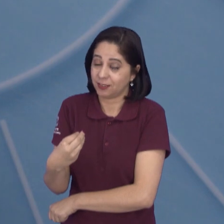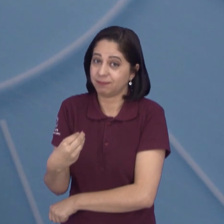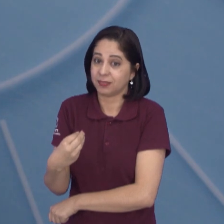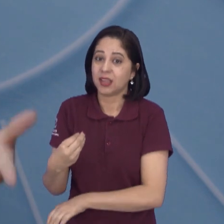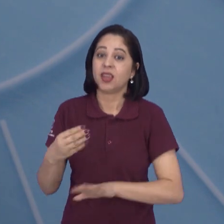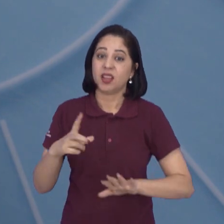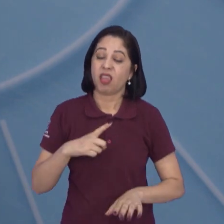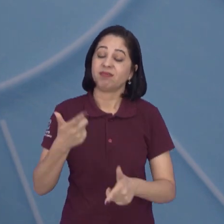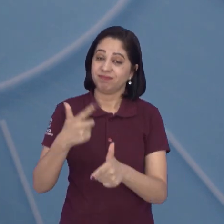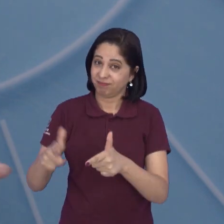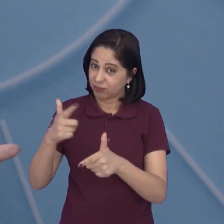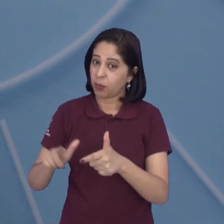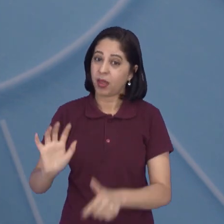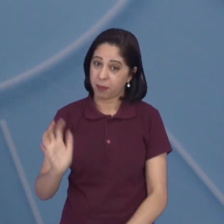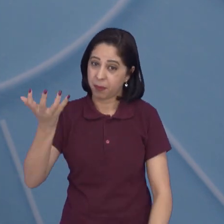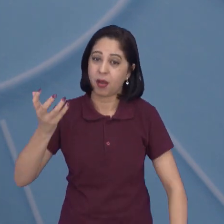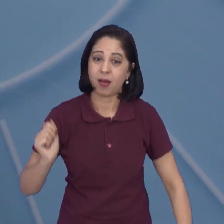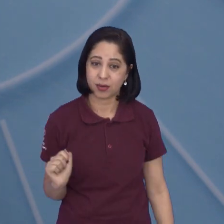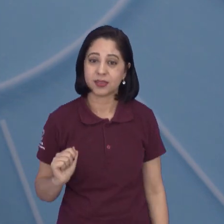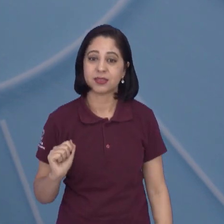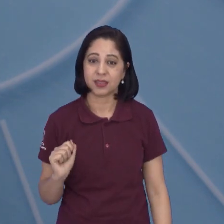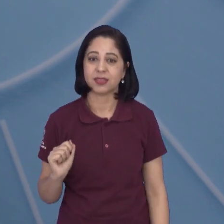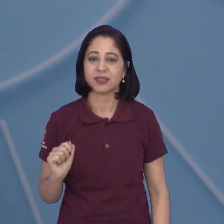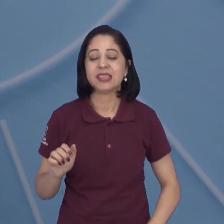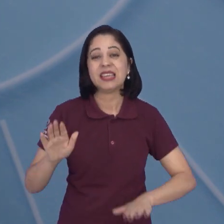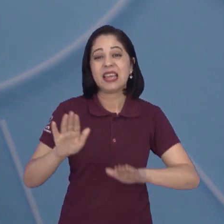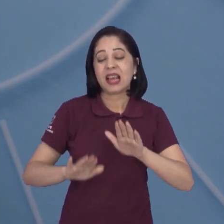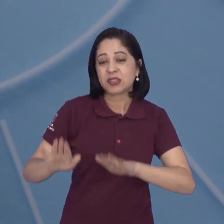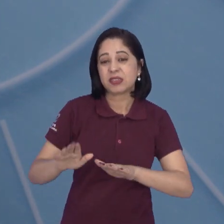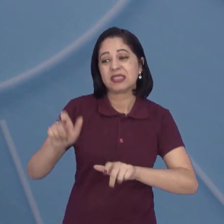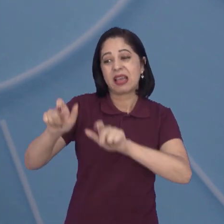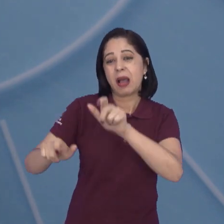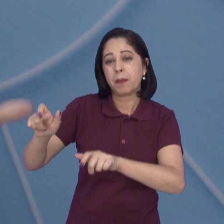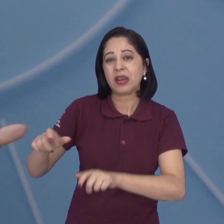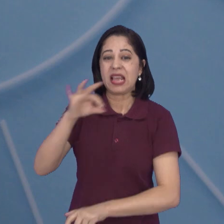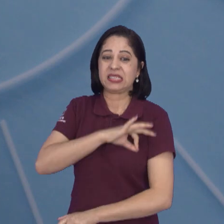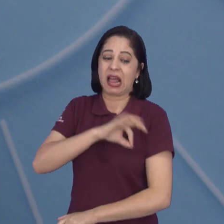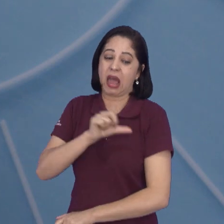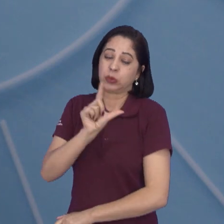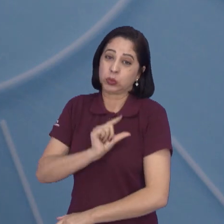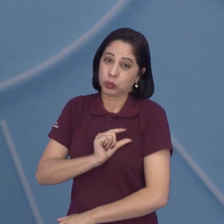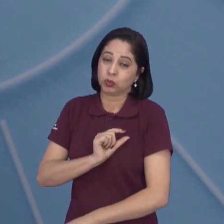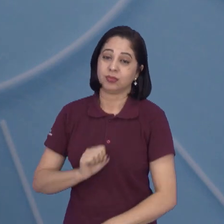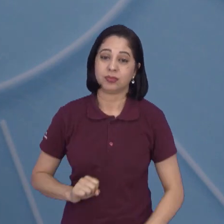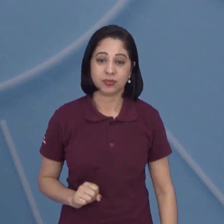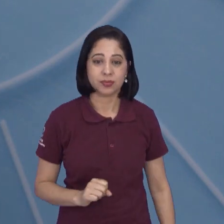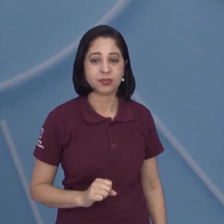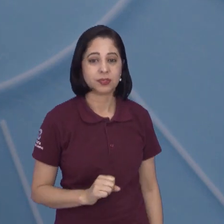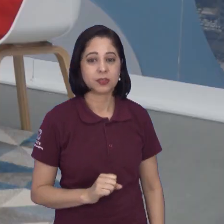né, e muitas vezes não são os empregos desejados com salários dignos, né. A